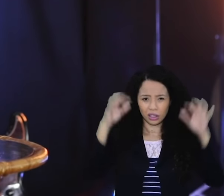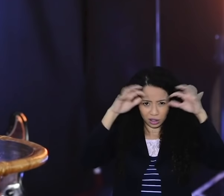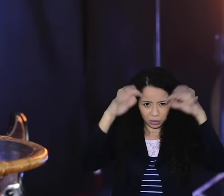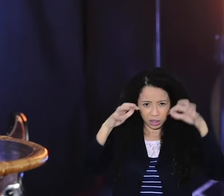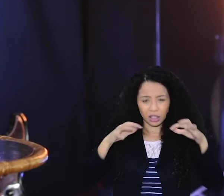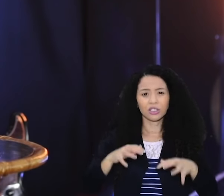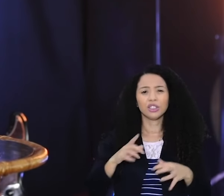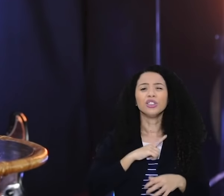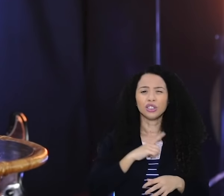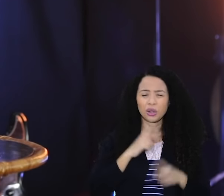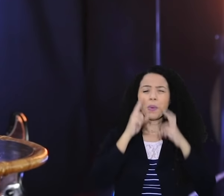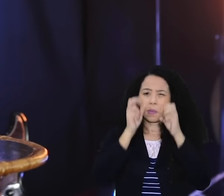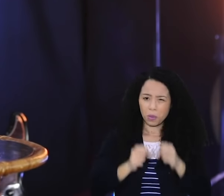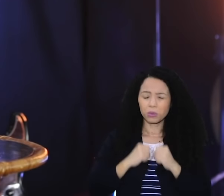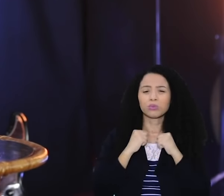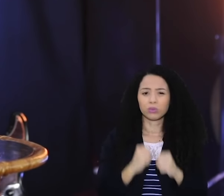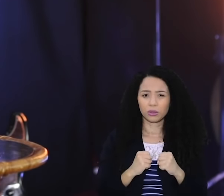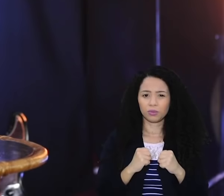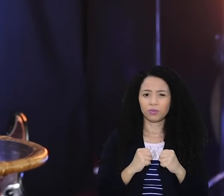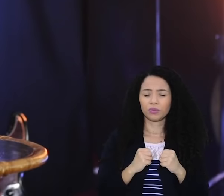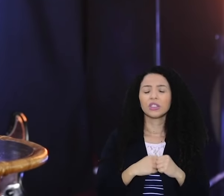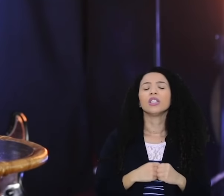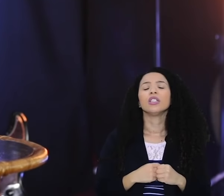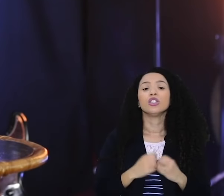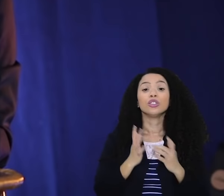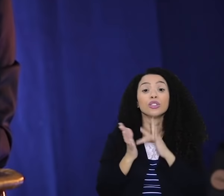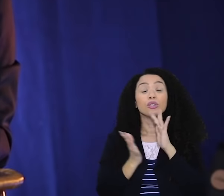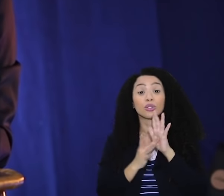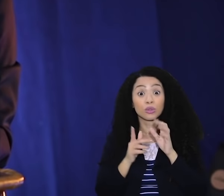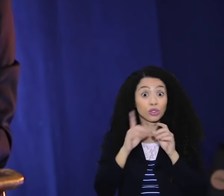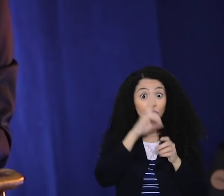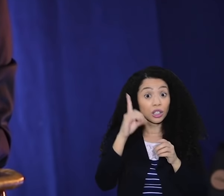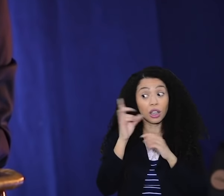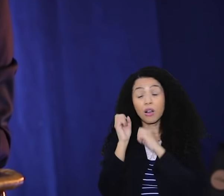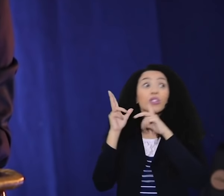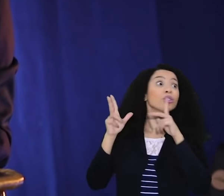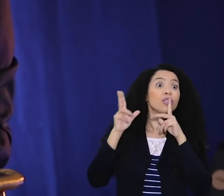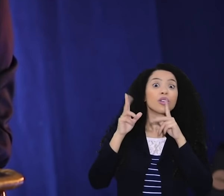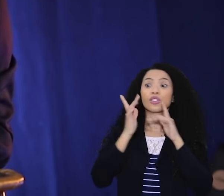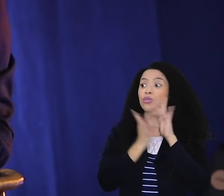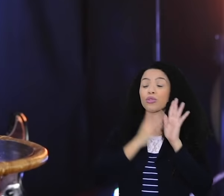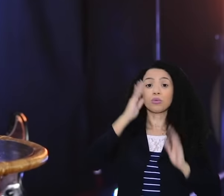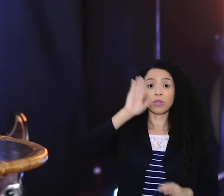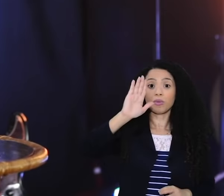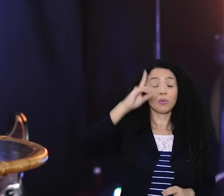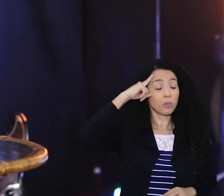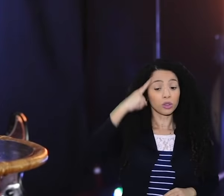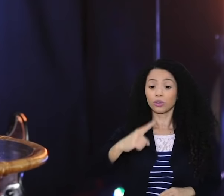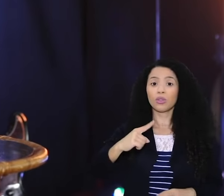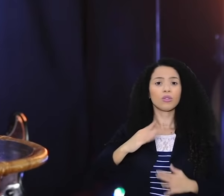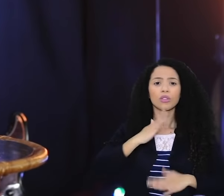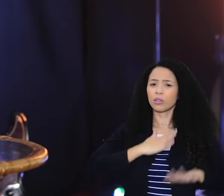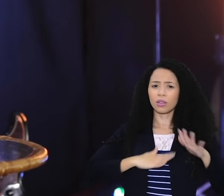sobre ela. Ainda que naquele dia que ele foi despertado, ele levantou a sua mão e tudo foi resolvido. Agora eles,